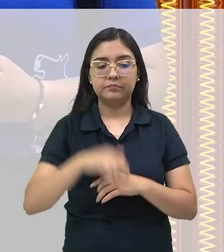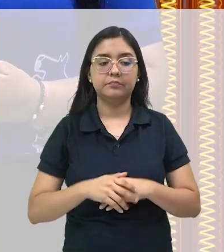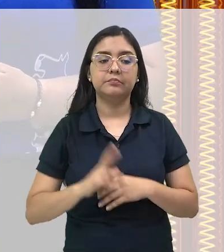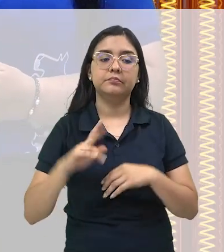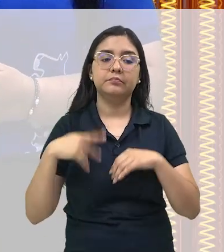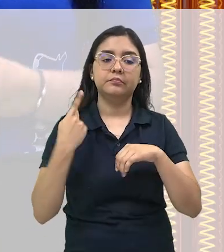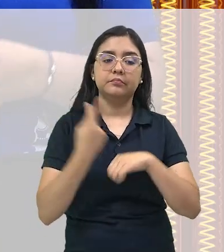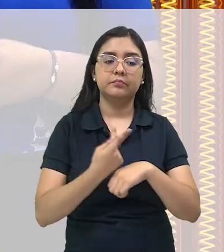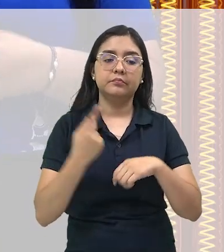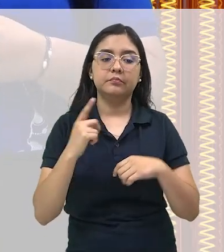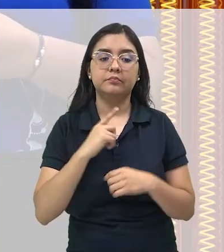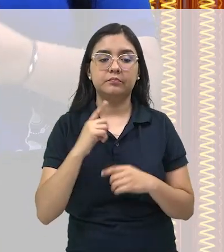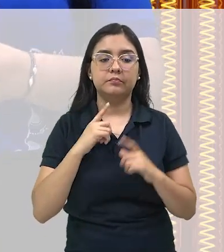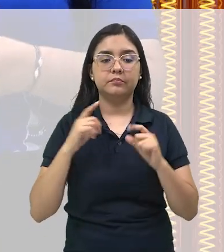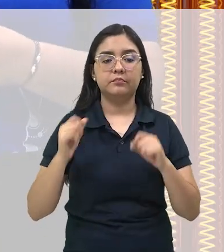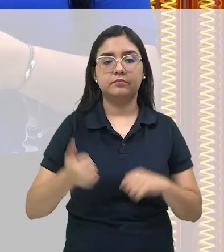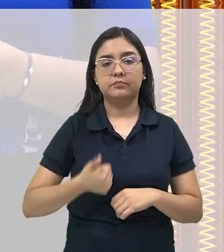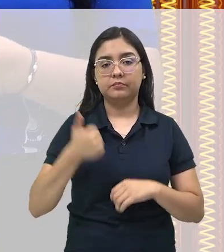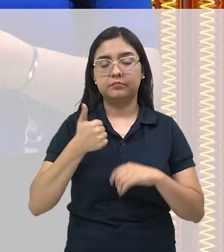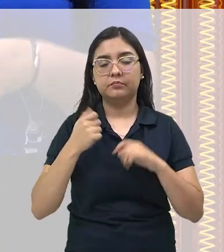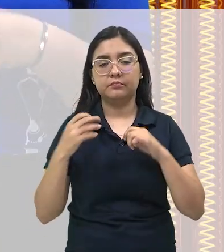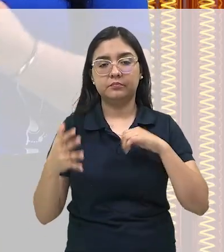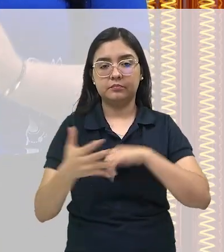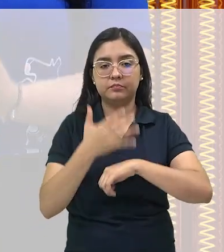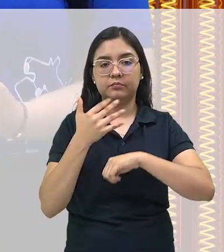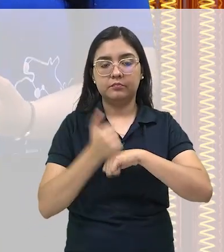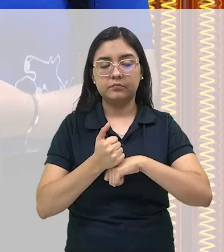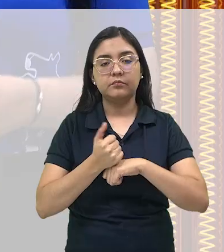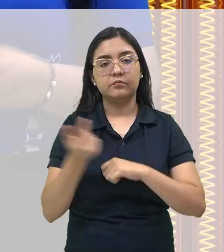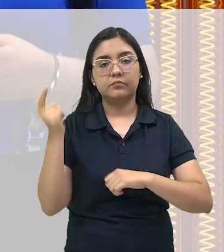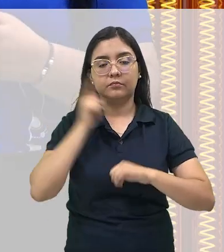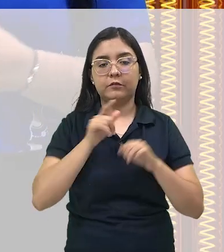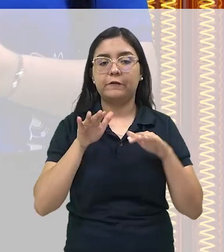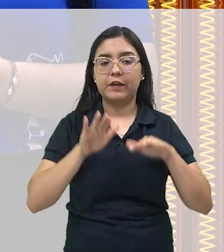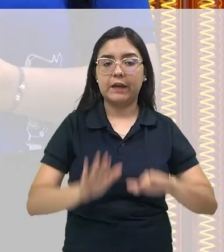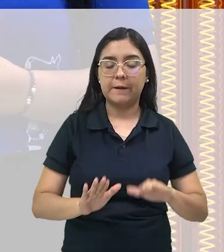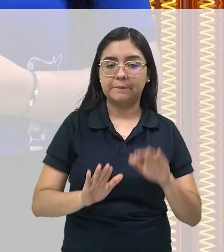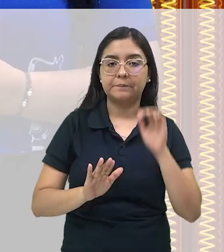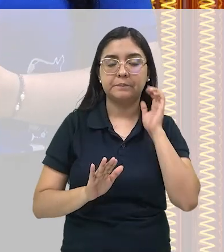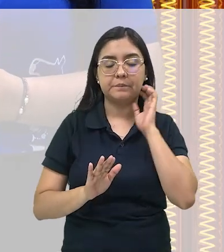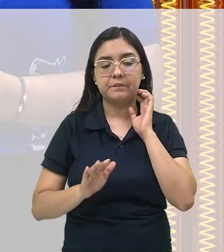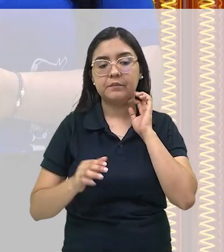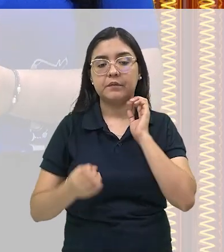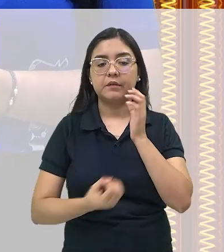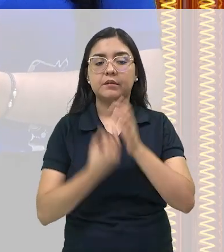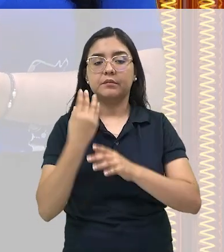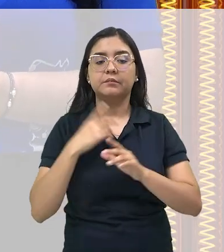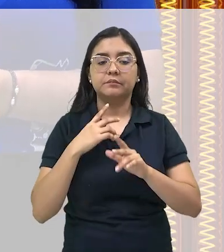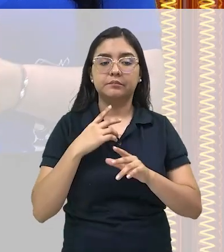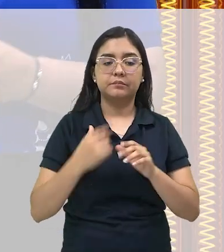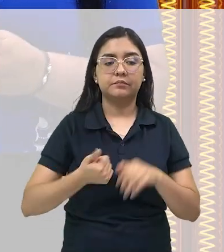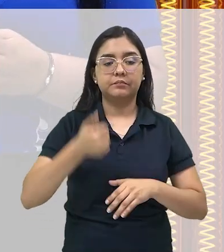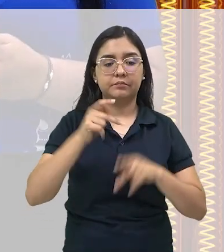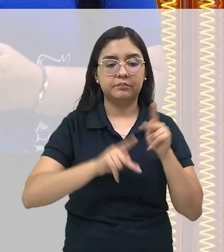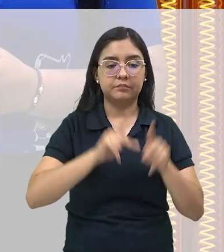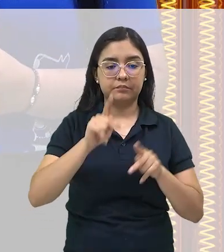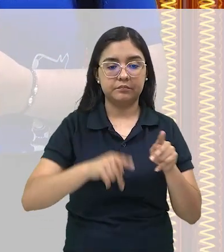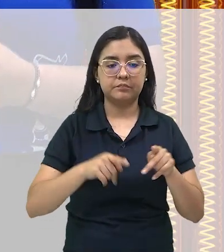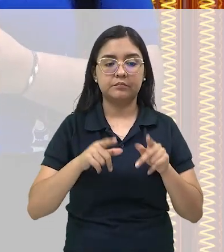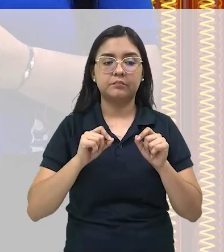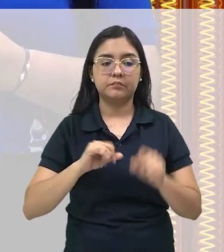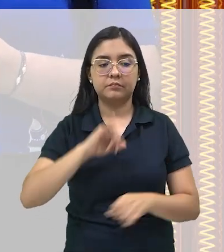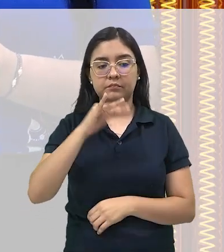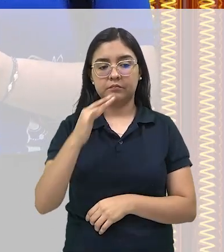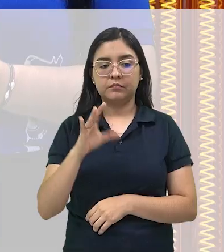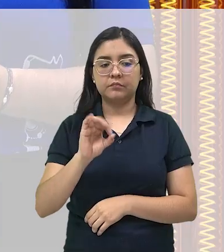então, é que a gente vai ter os primeiros colonizadores que vão conseguir se fixar, né, criar os primeiros povoamentos no território do Canadá, com John